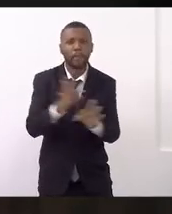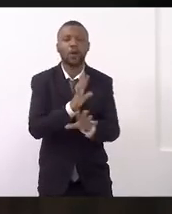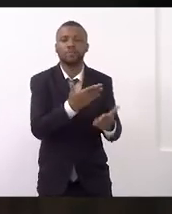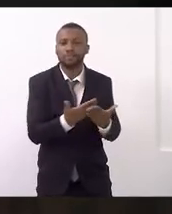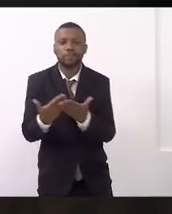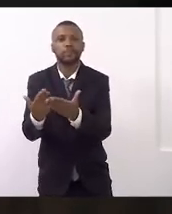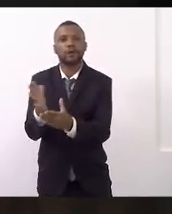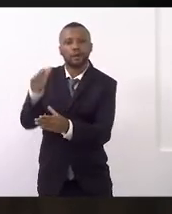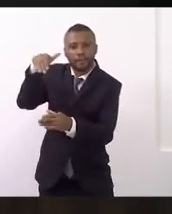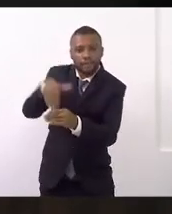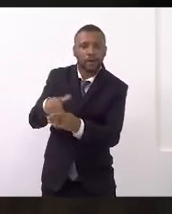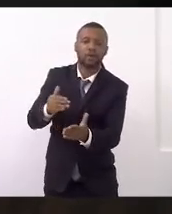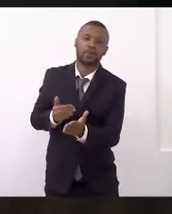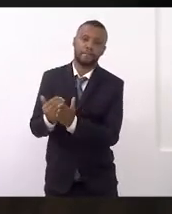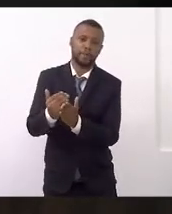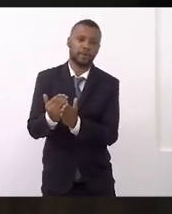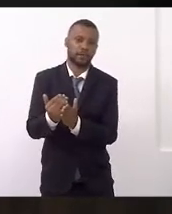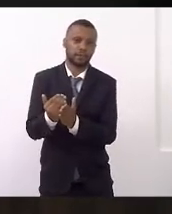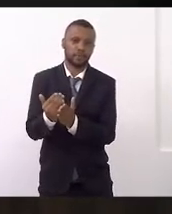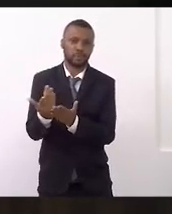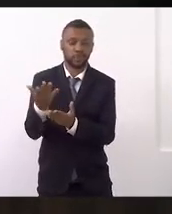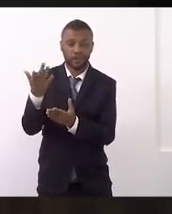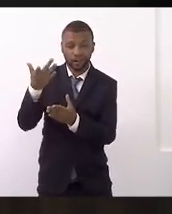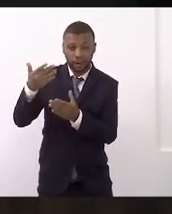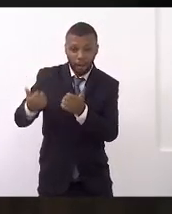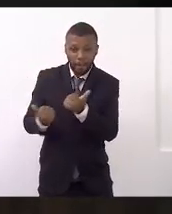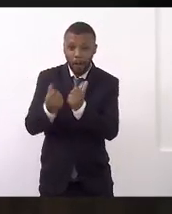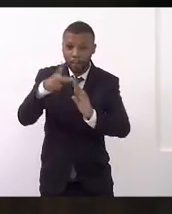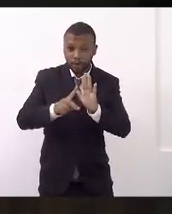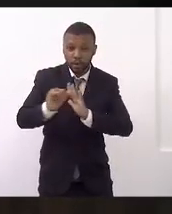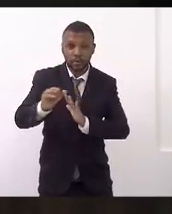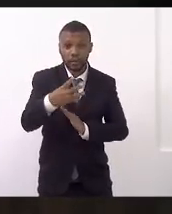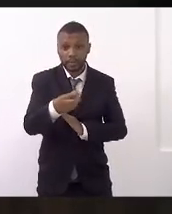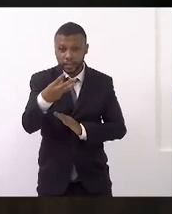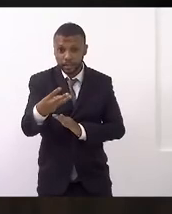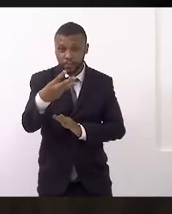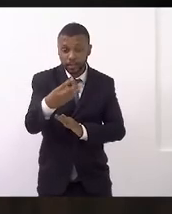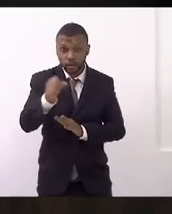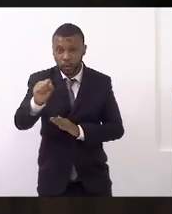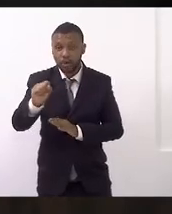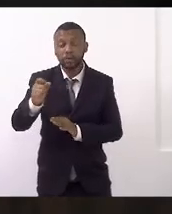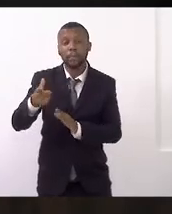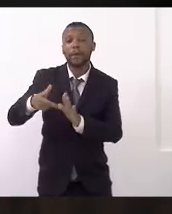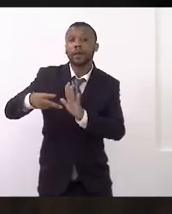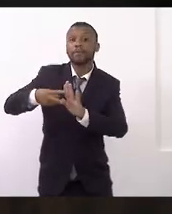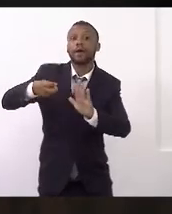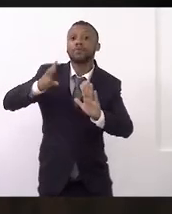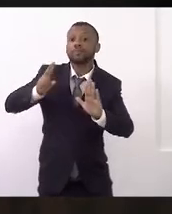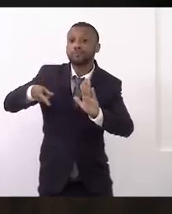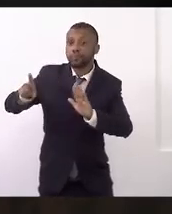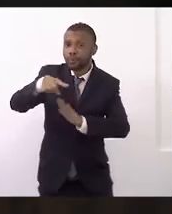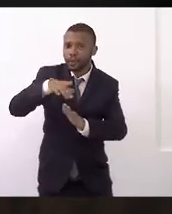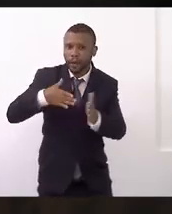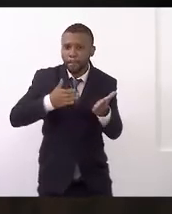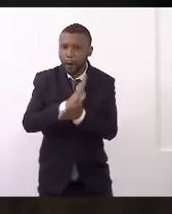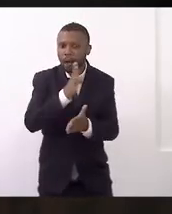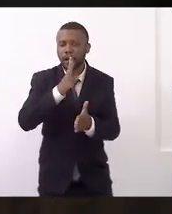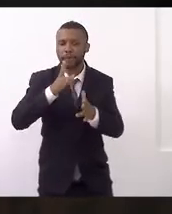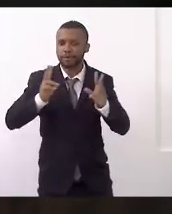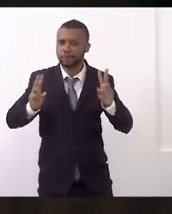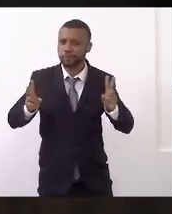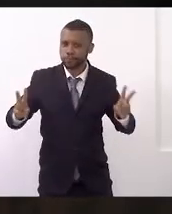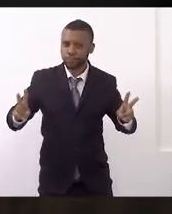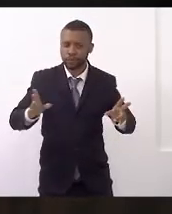em votação, veto total aposto ao projeto de lei 4348 pela manutenção do veto. Senhores que aprovam isso como estão